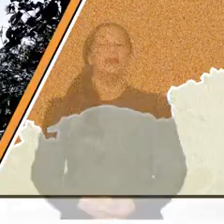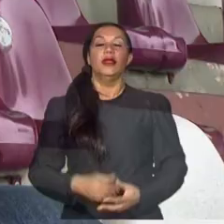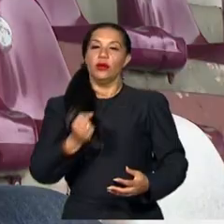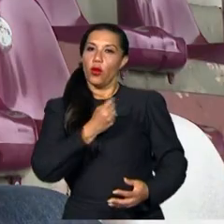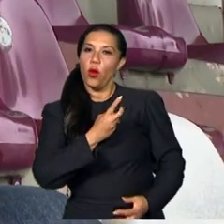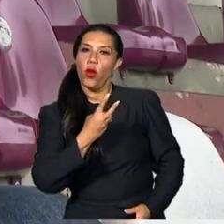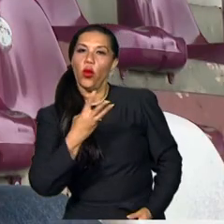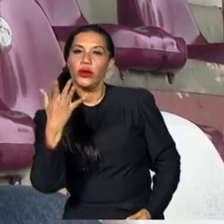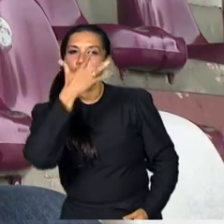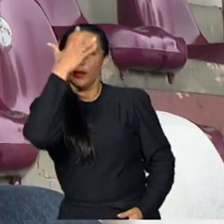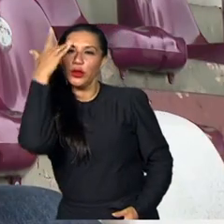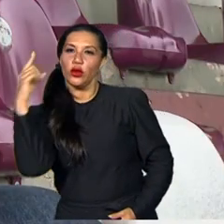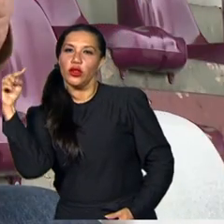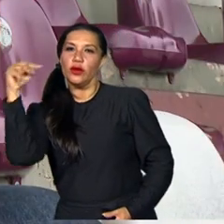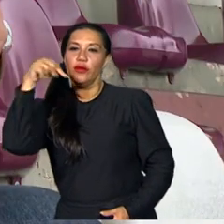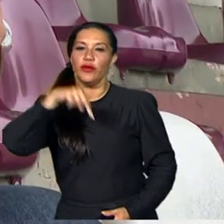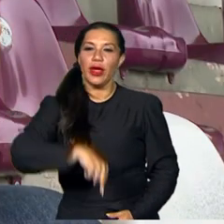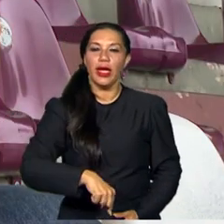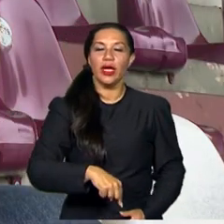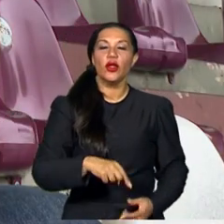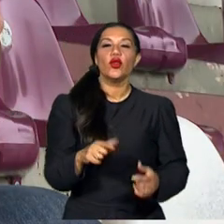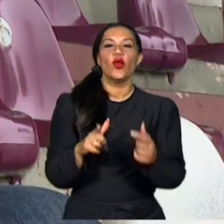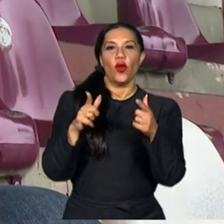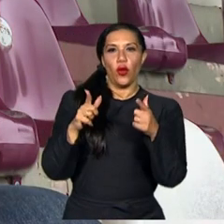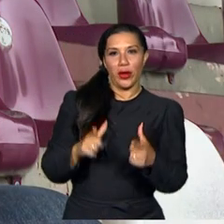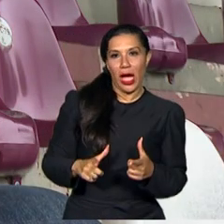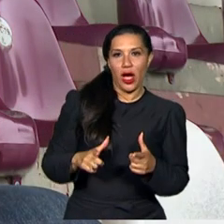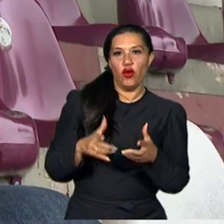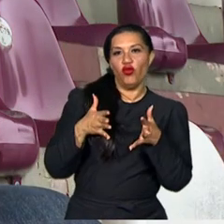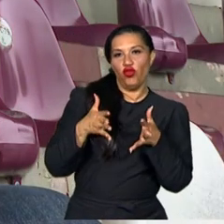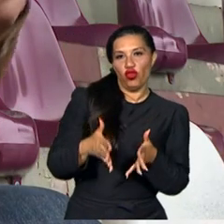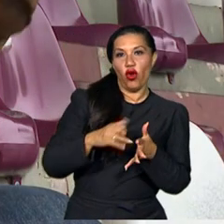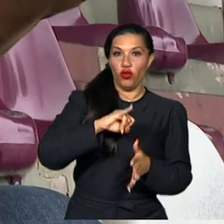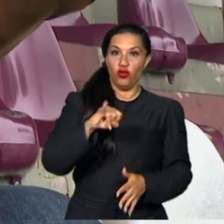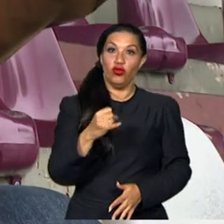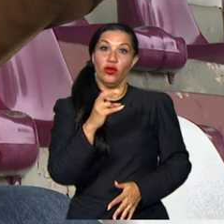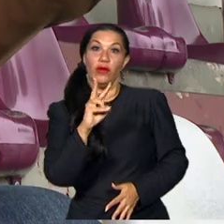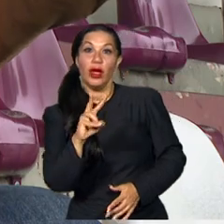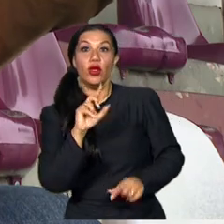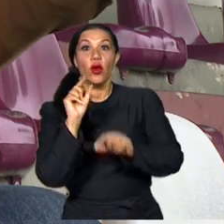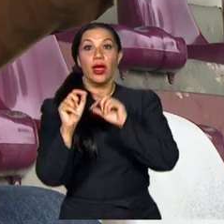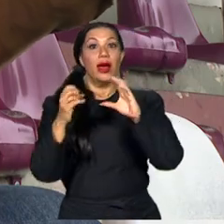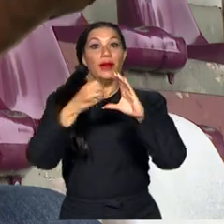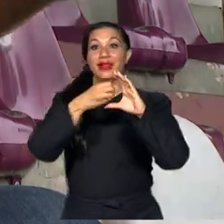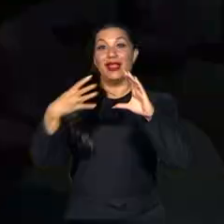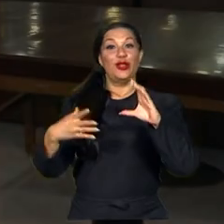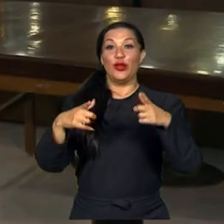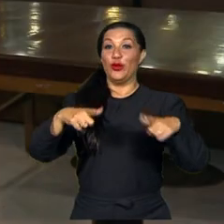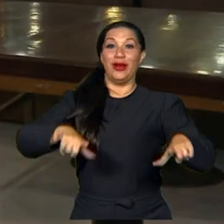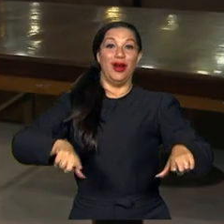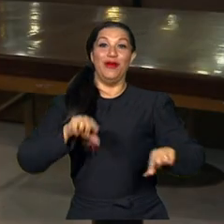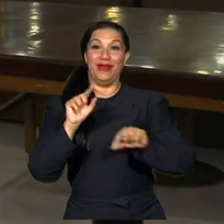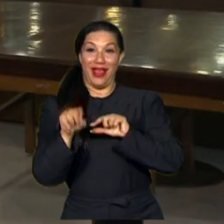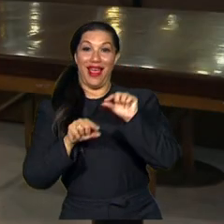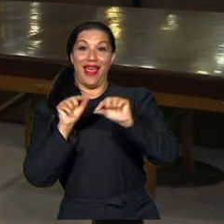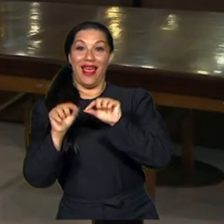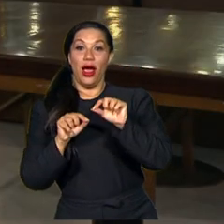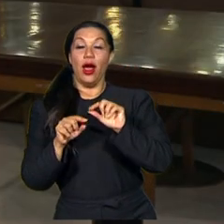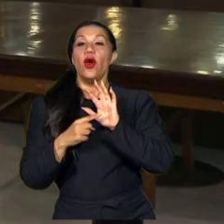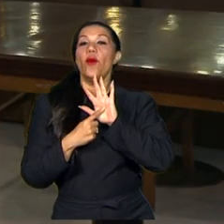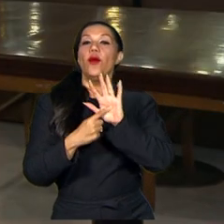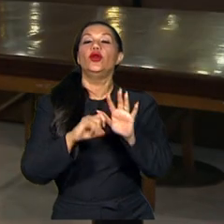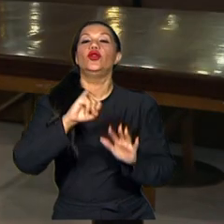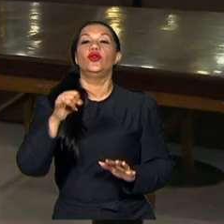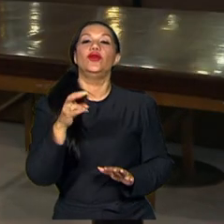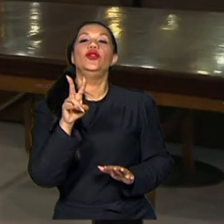muita gente vem, a torcida, vem aqui nos jogos do Juventus justamente pela característica do campo. A gente transmite para o